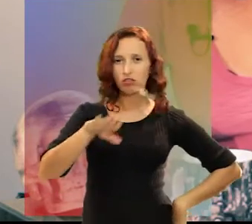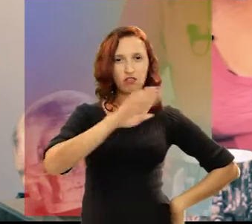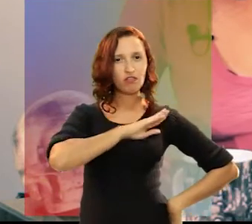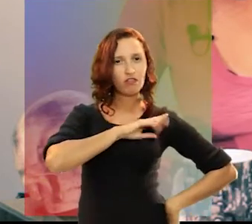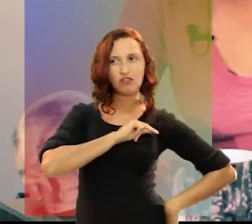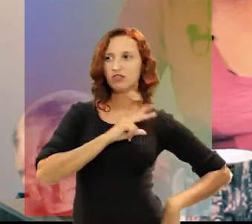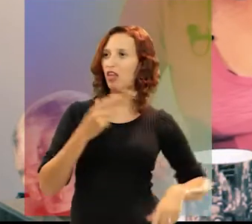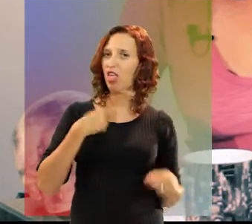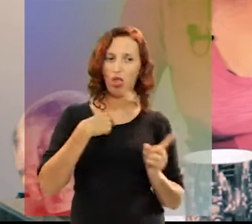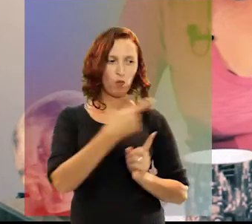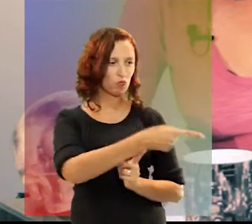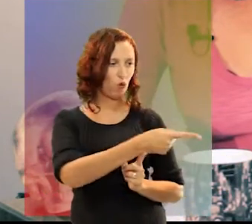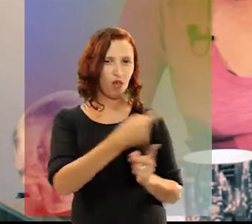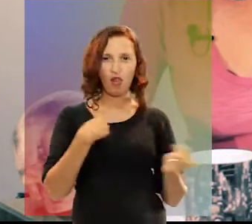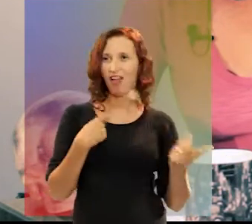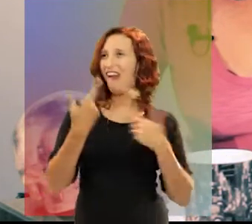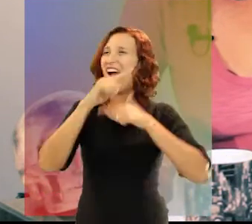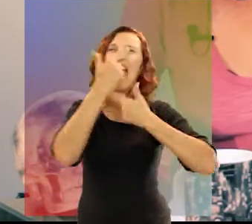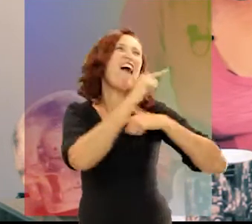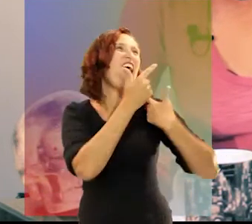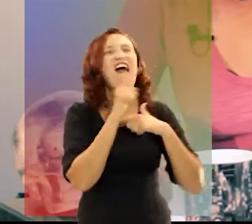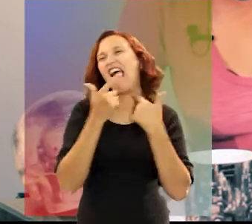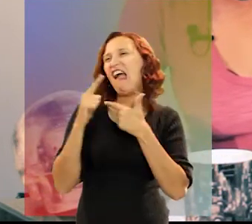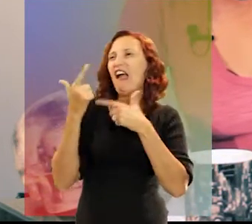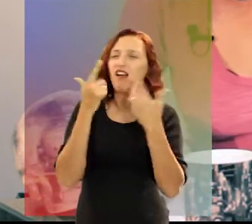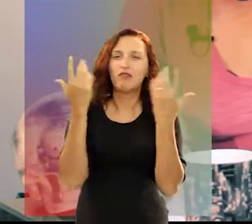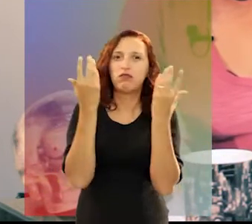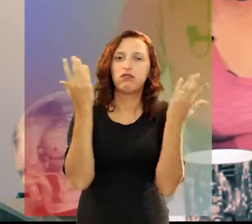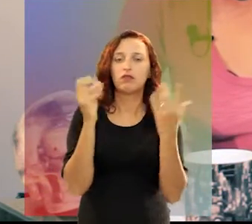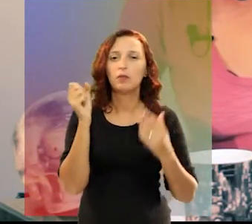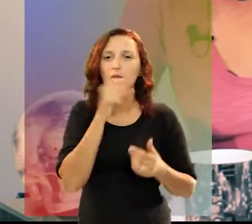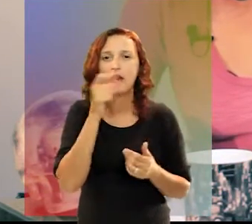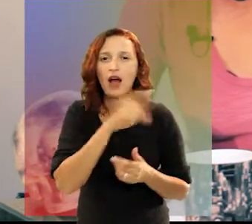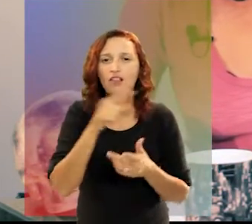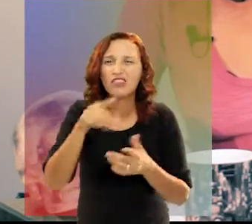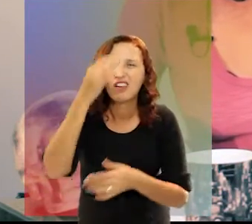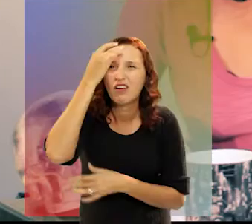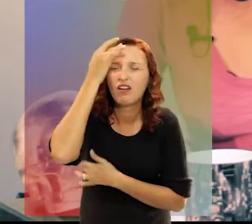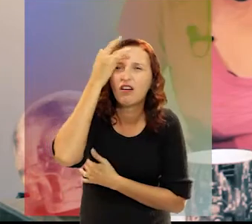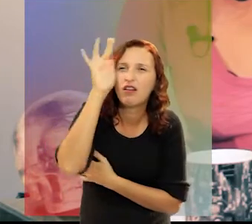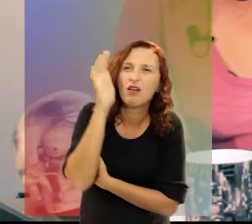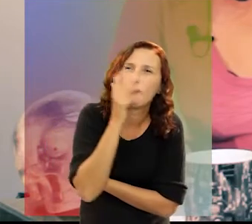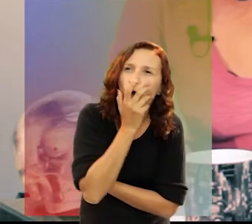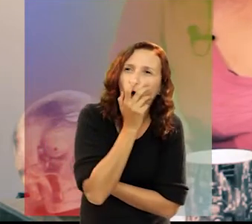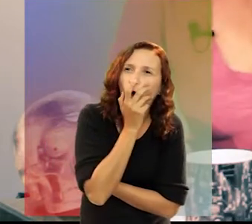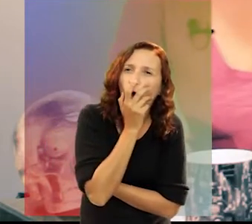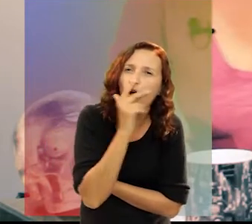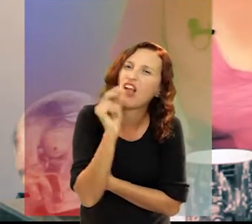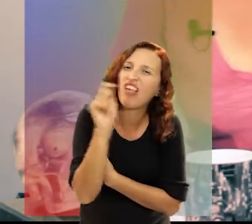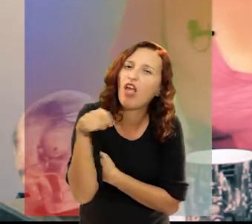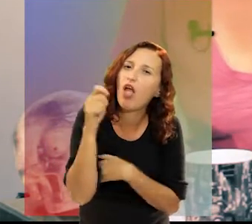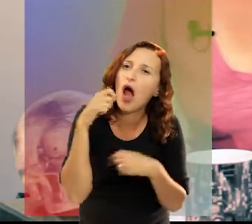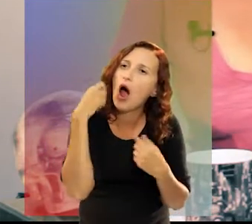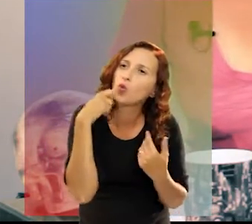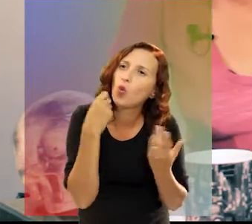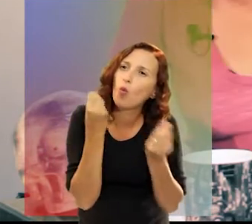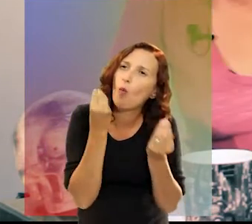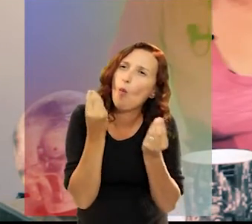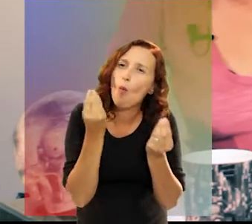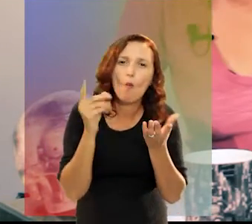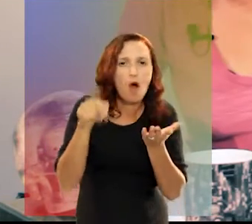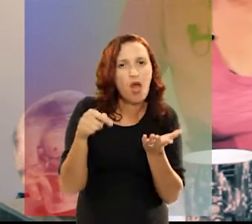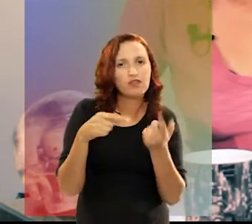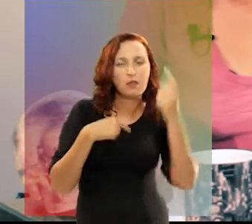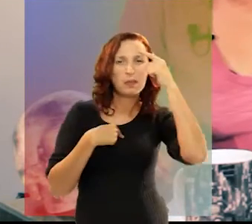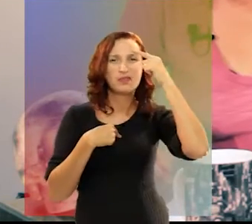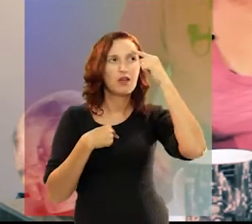talvez seja porque eu seja ele. Aí eles morrem de rir, fica pensando, e como você não sabe que o personagem quem é o ator, né? Você tem